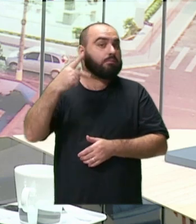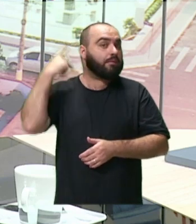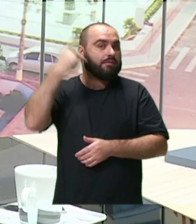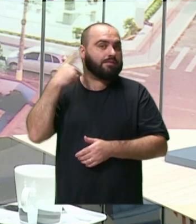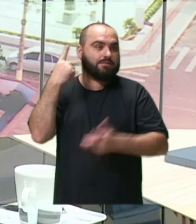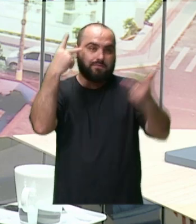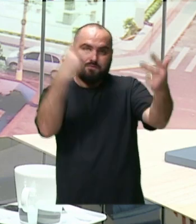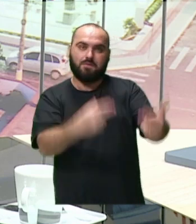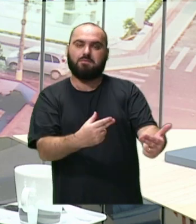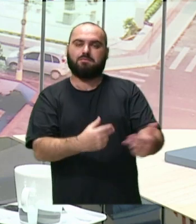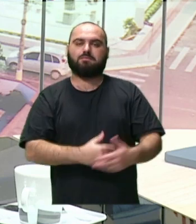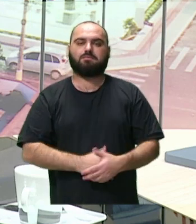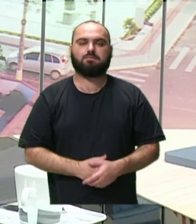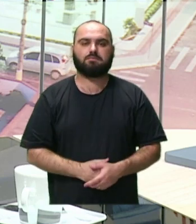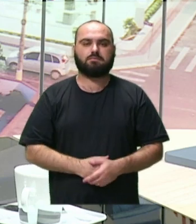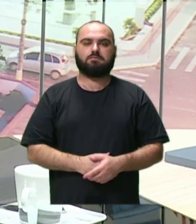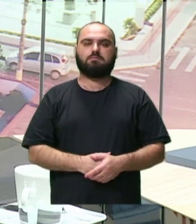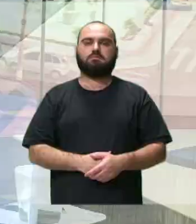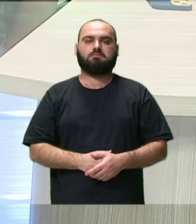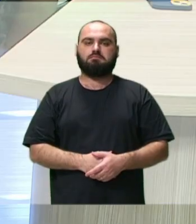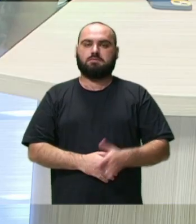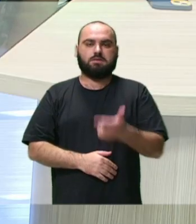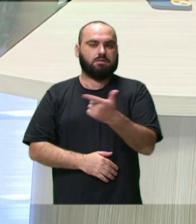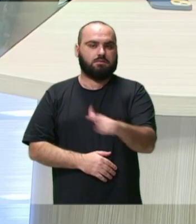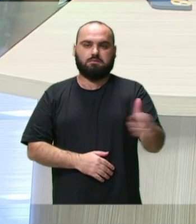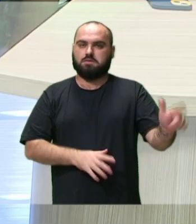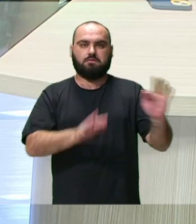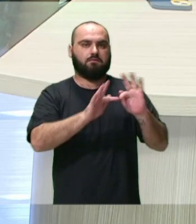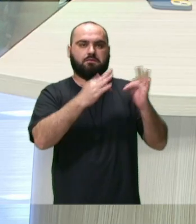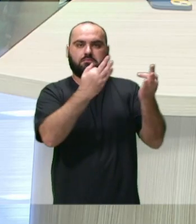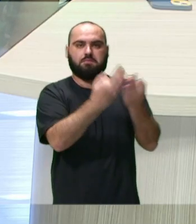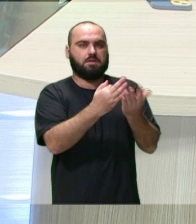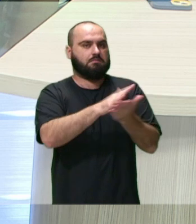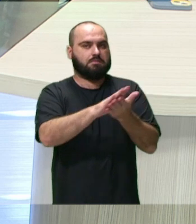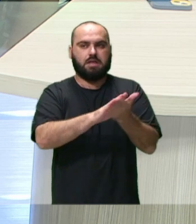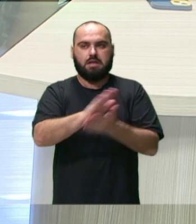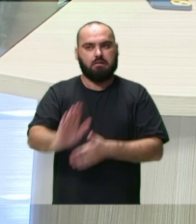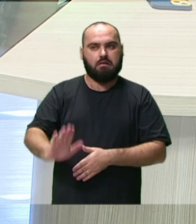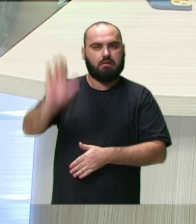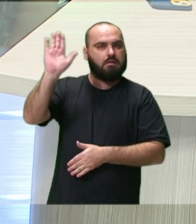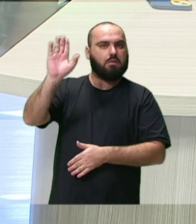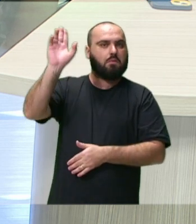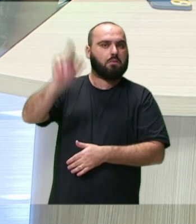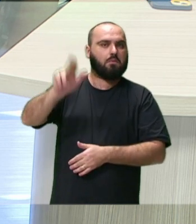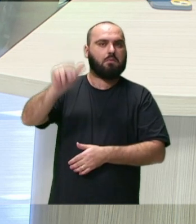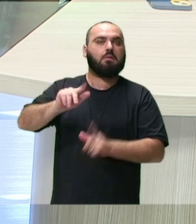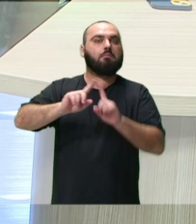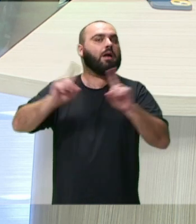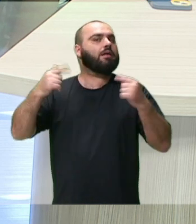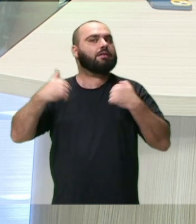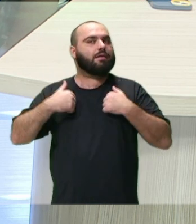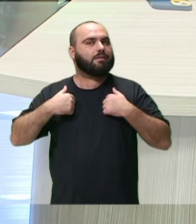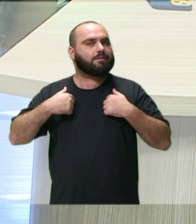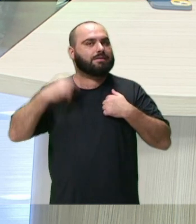uma política séria. Eu não tenho nenhum familiar que já se candidatou, mas sempre fui